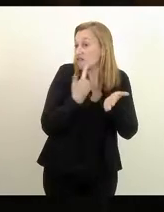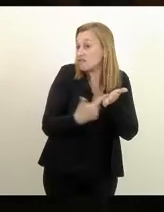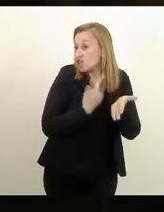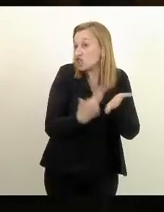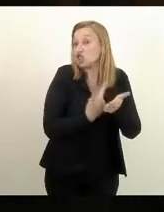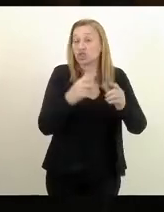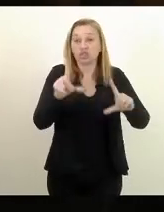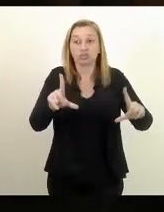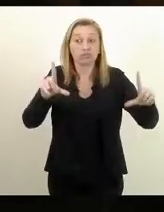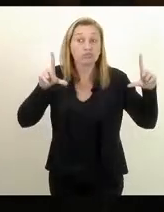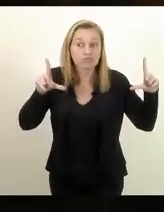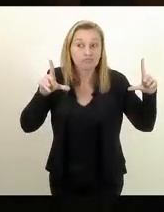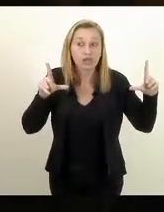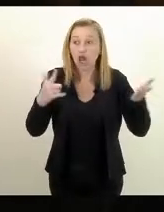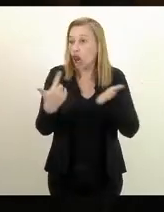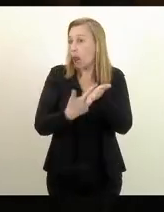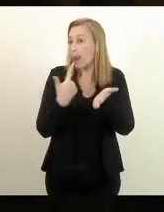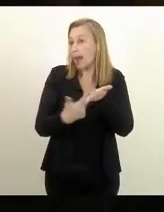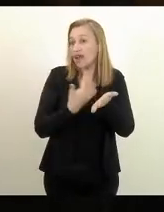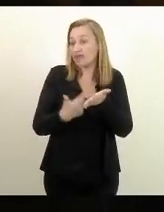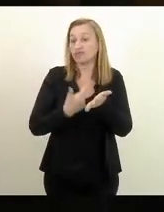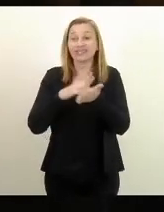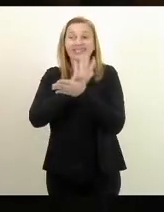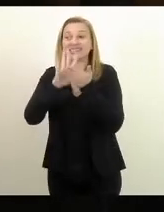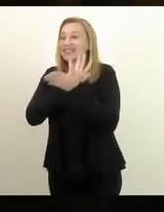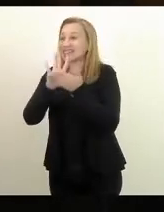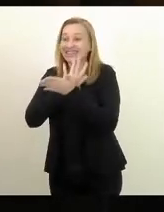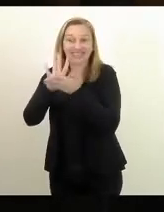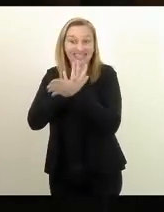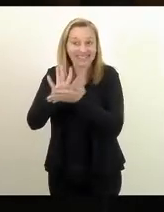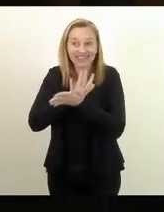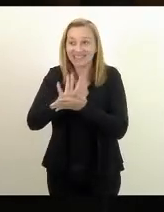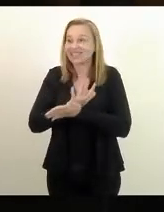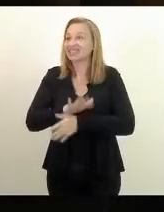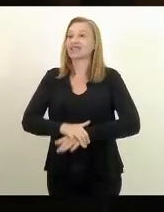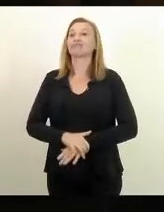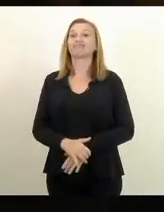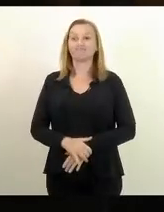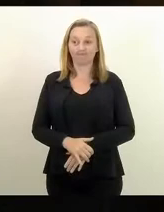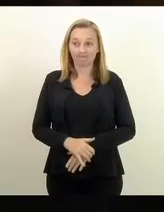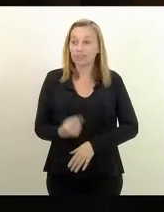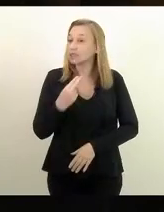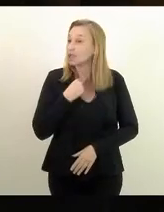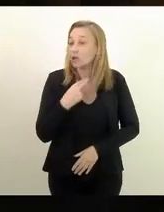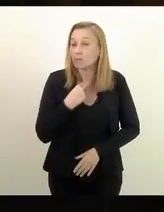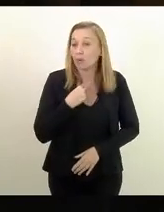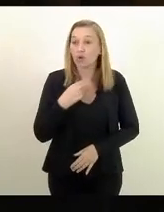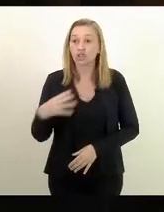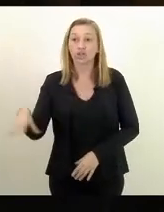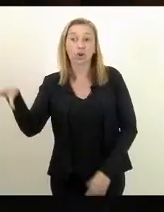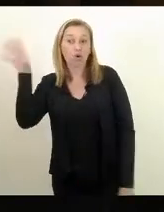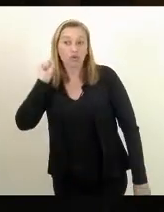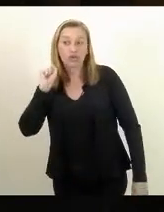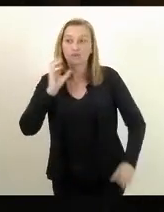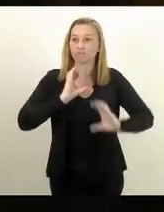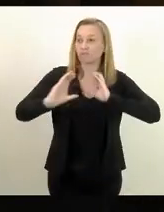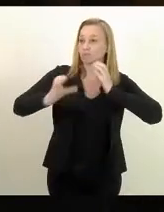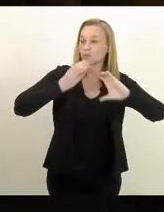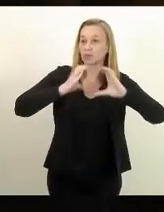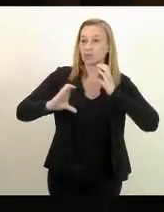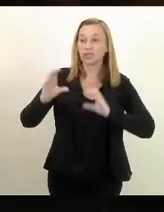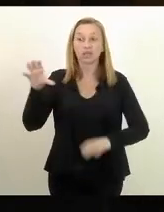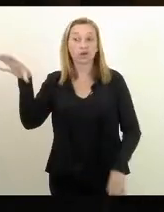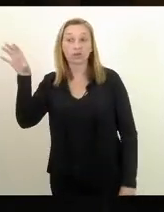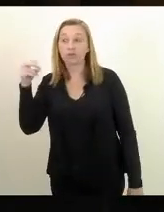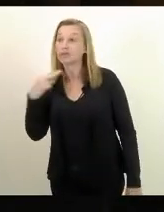jornais em livros cartazes nada disso não podem ouvir música não podem assistir